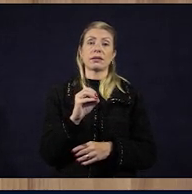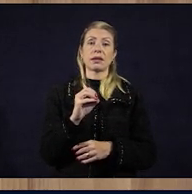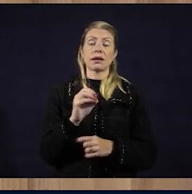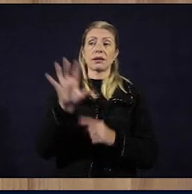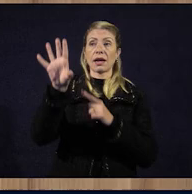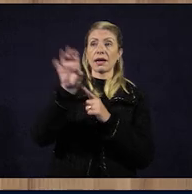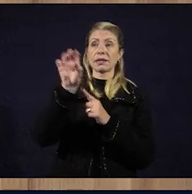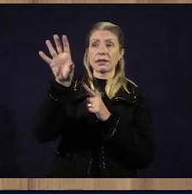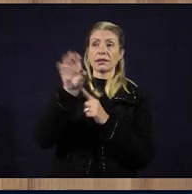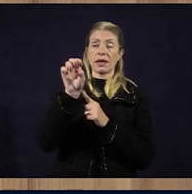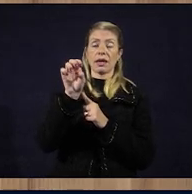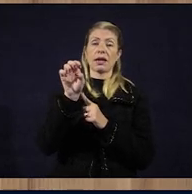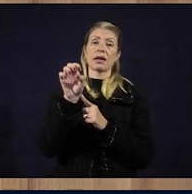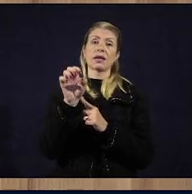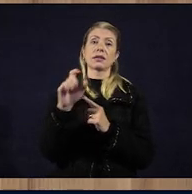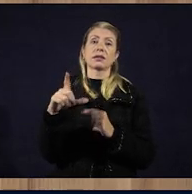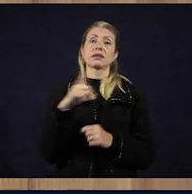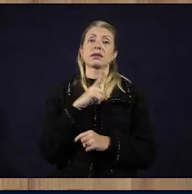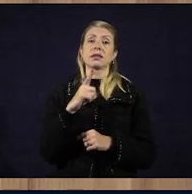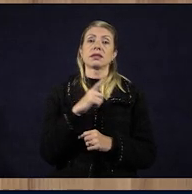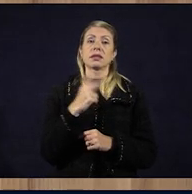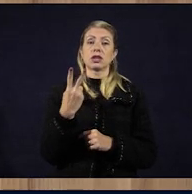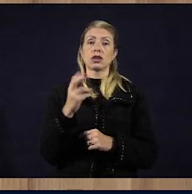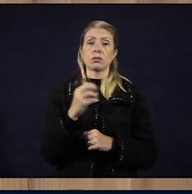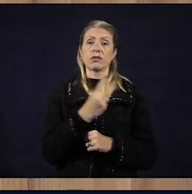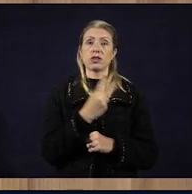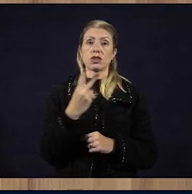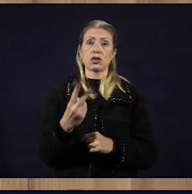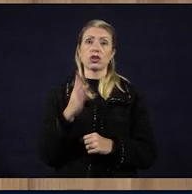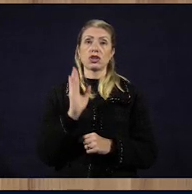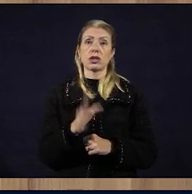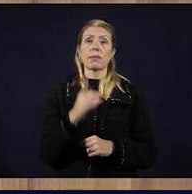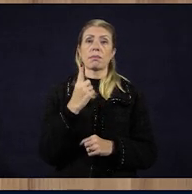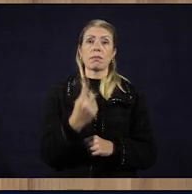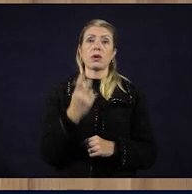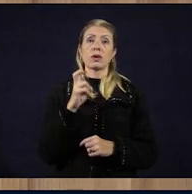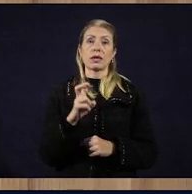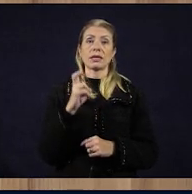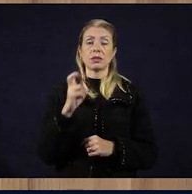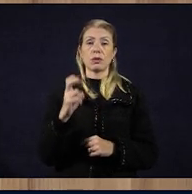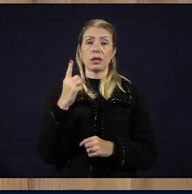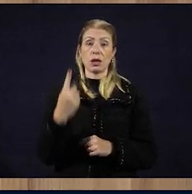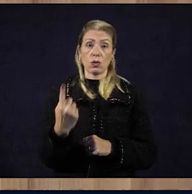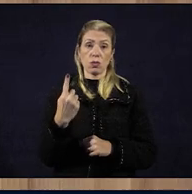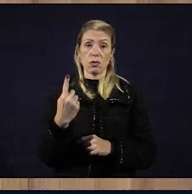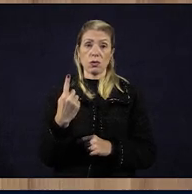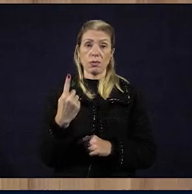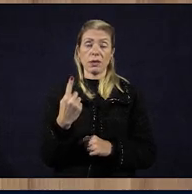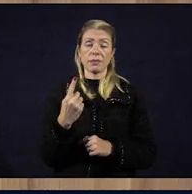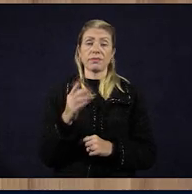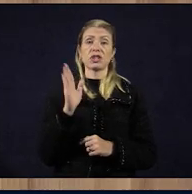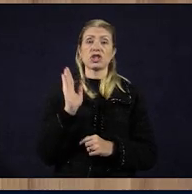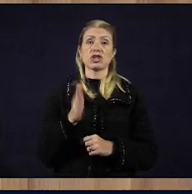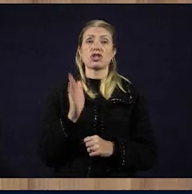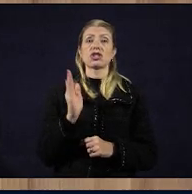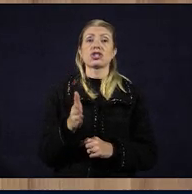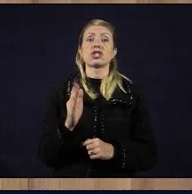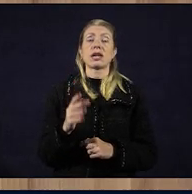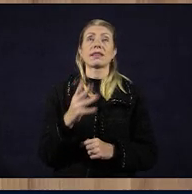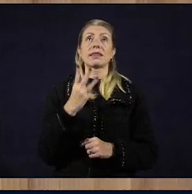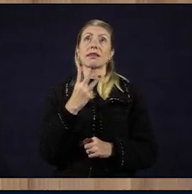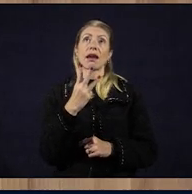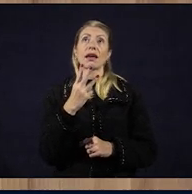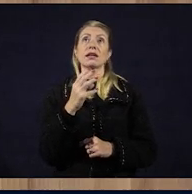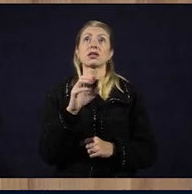instaladas no ano de 2022 tivemos 1551 então estamos tendo em torno de 3 a 5